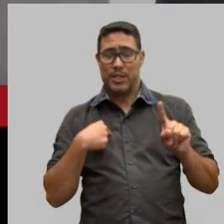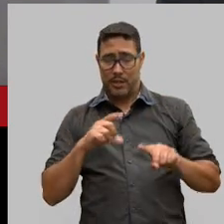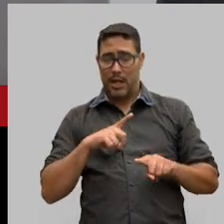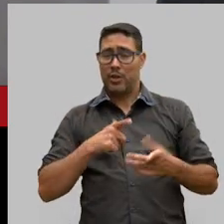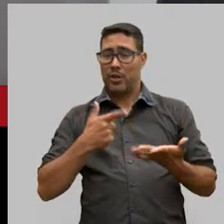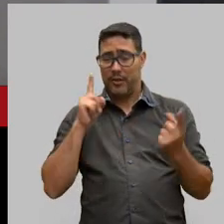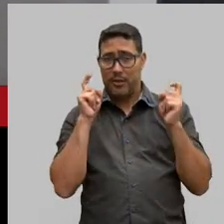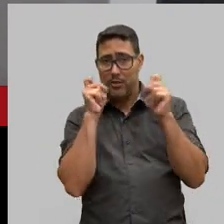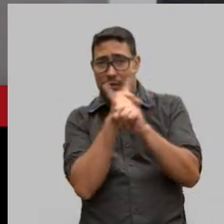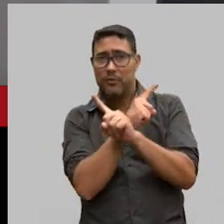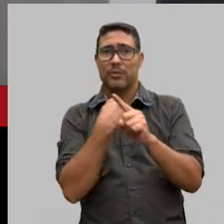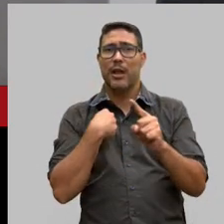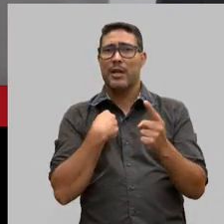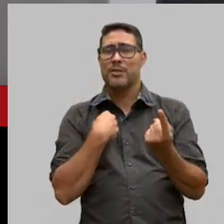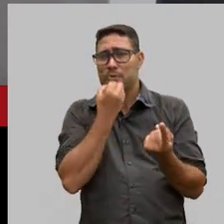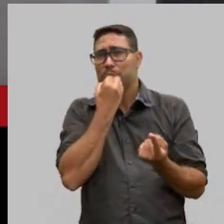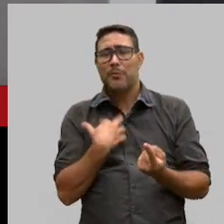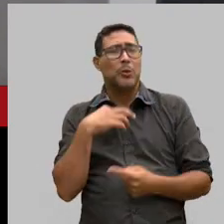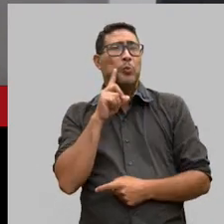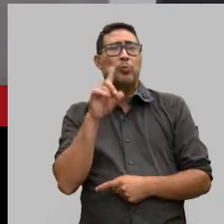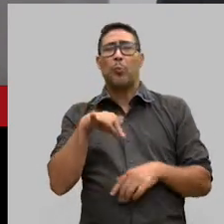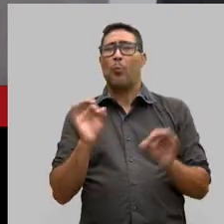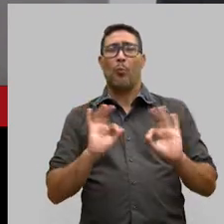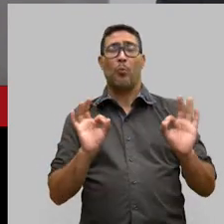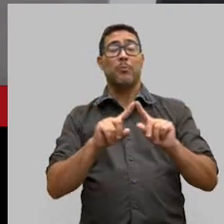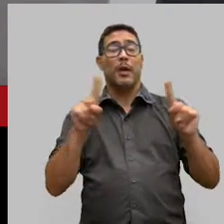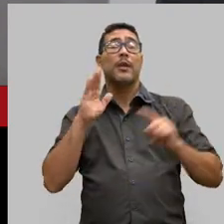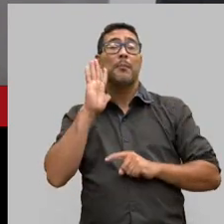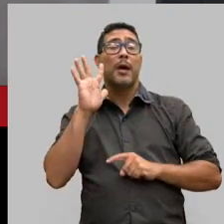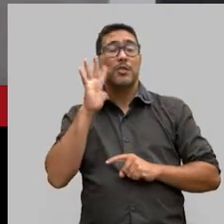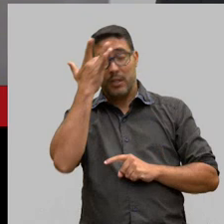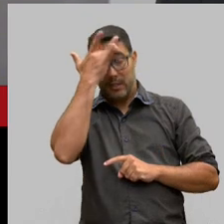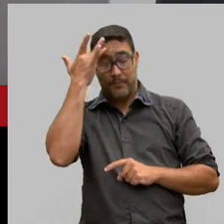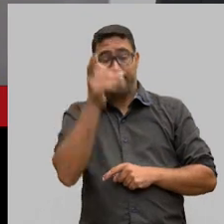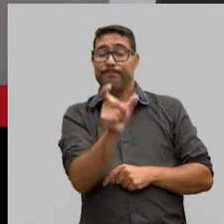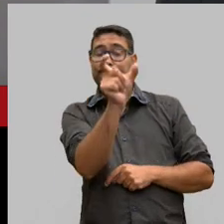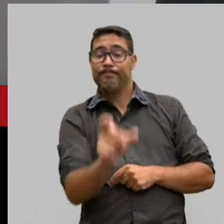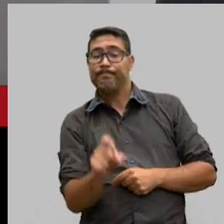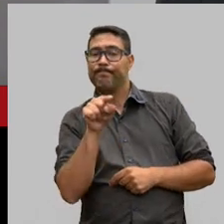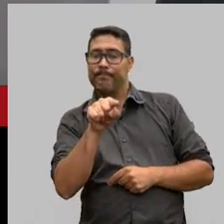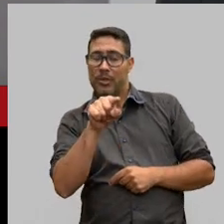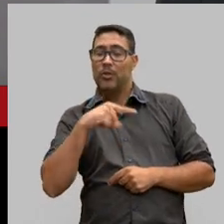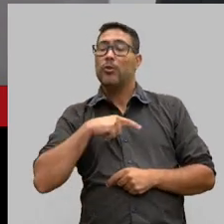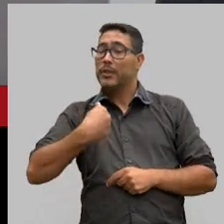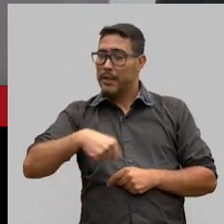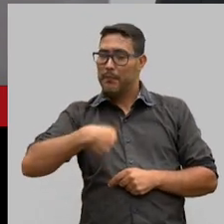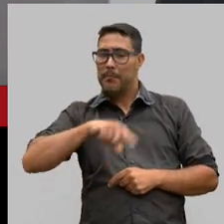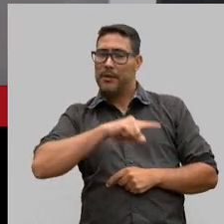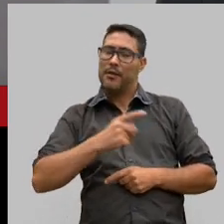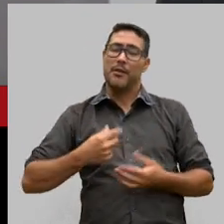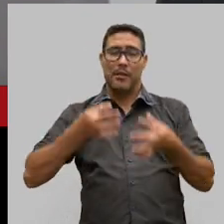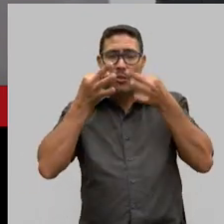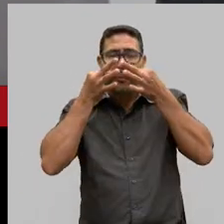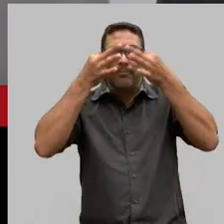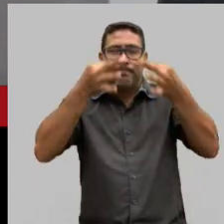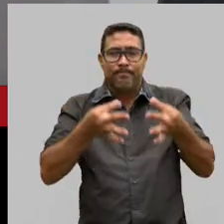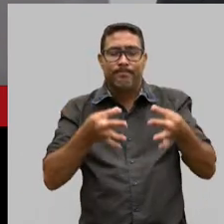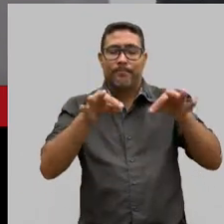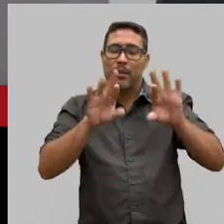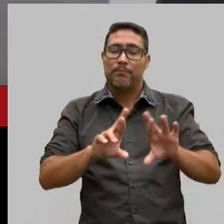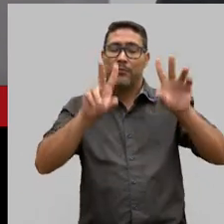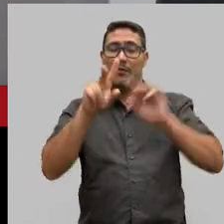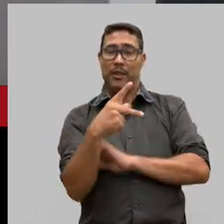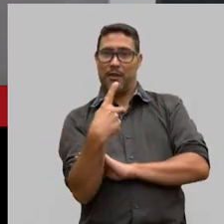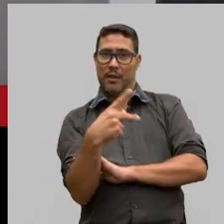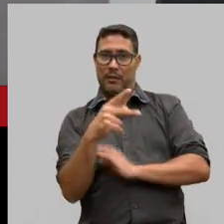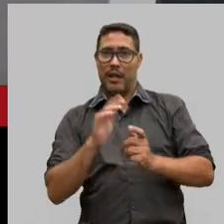não tá bem todos os dias imagina uma pessoa que precisa de uma visão diferenciada ali que a gente precisa estar ao lado não só no